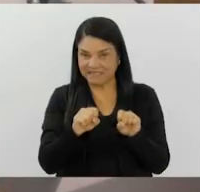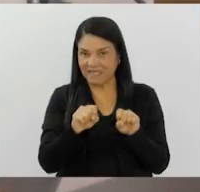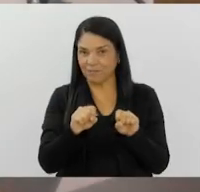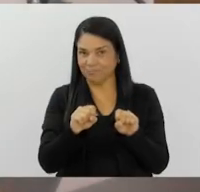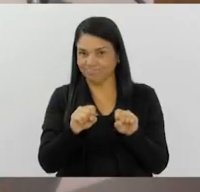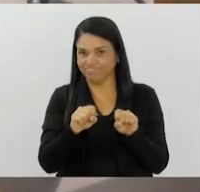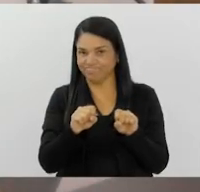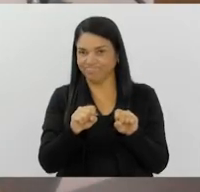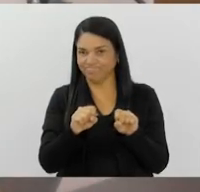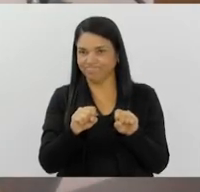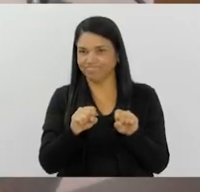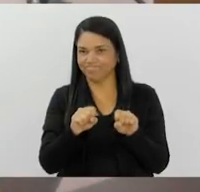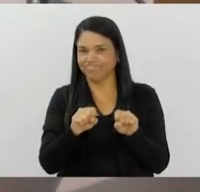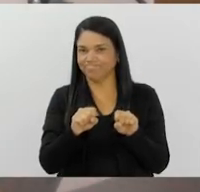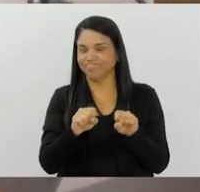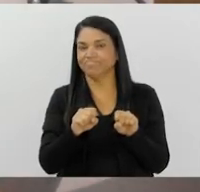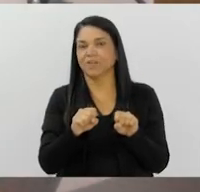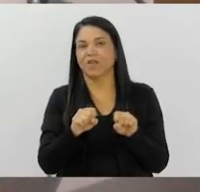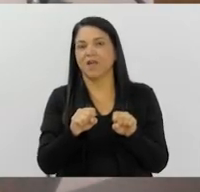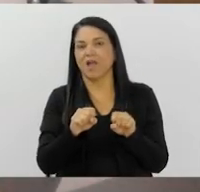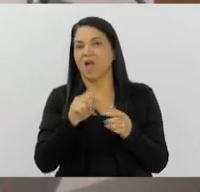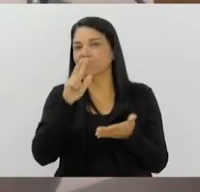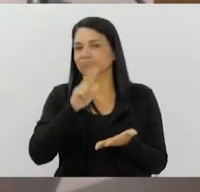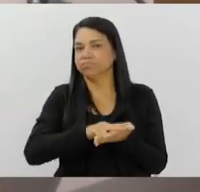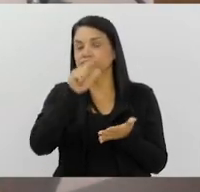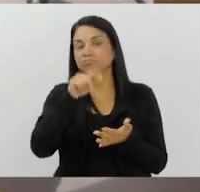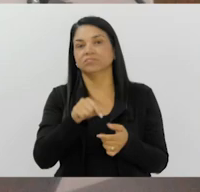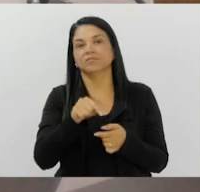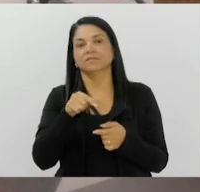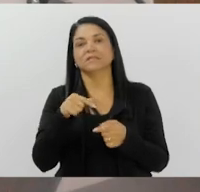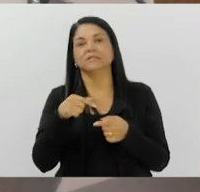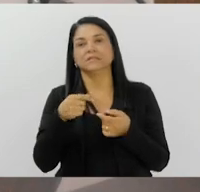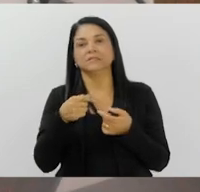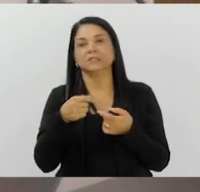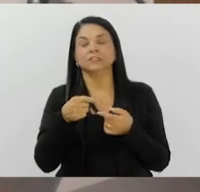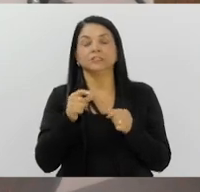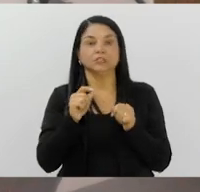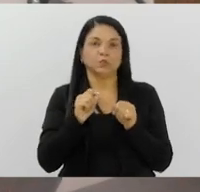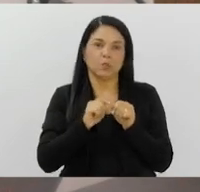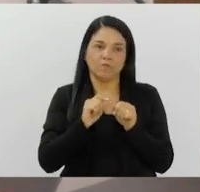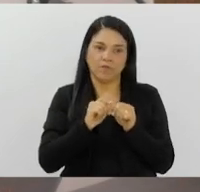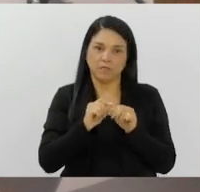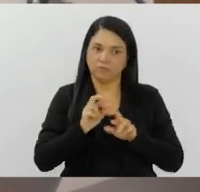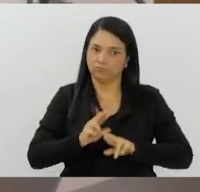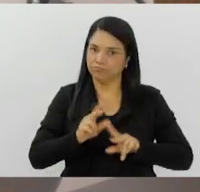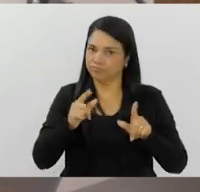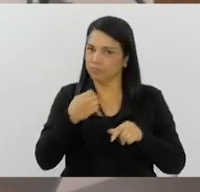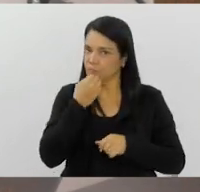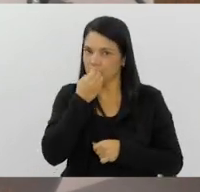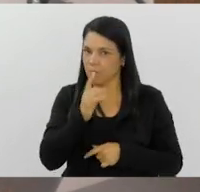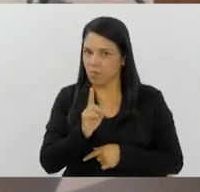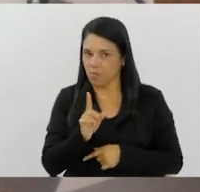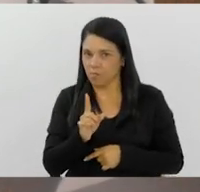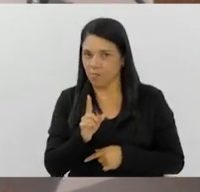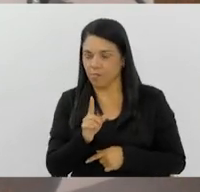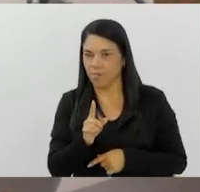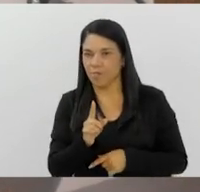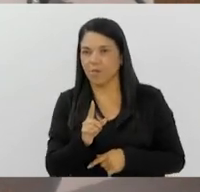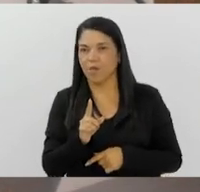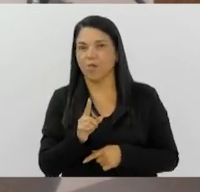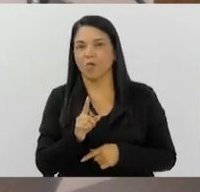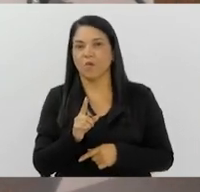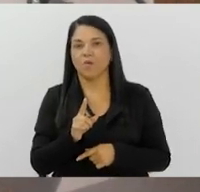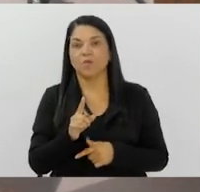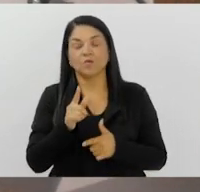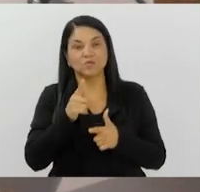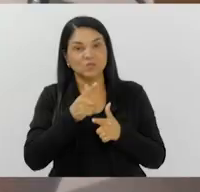seria um um perfilamento automatizado a como foi destacado que isso não é feito e é bom que não seja porque eh